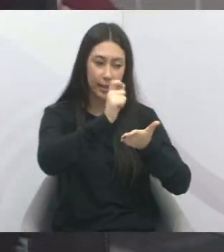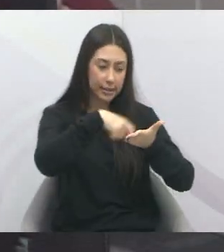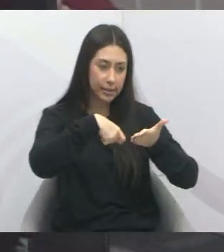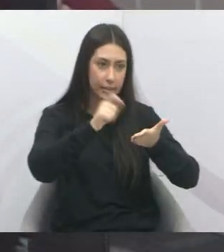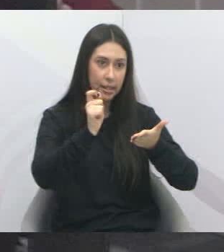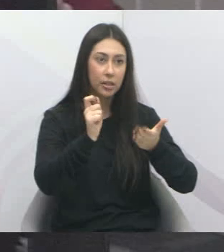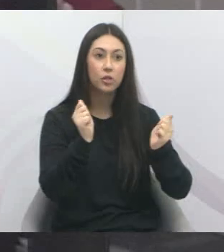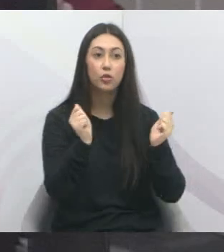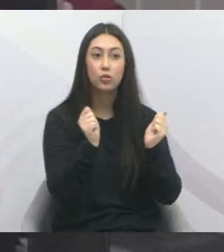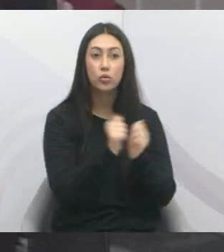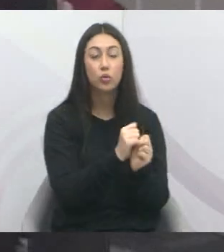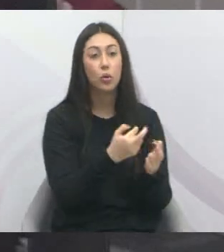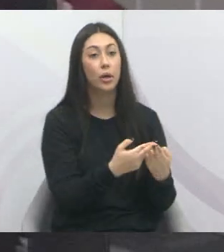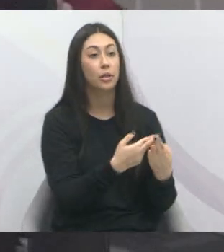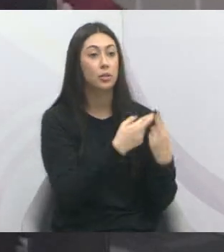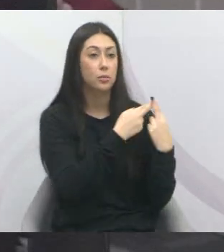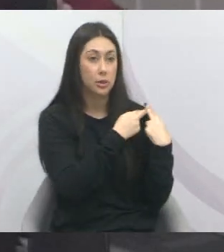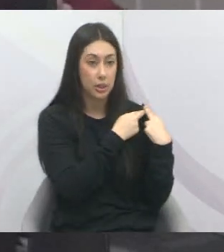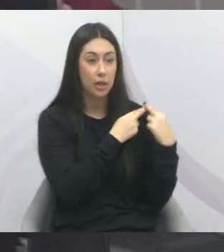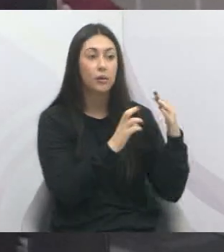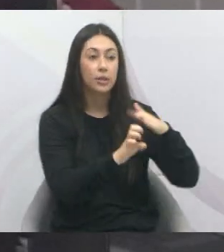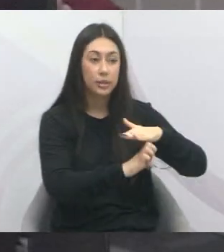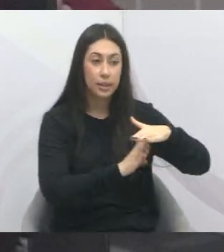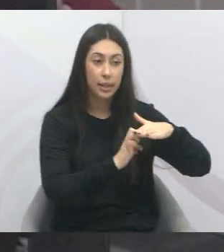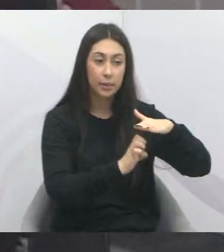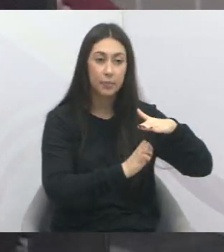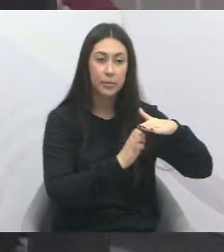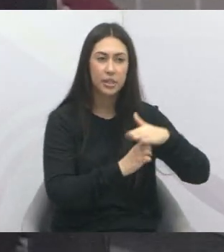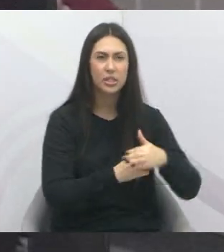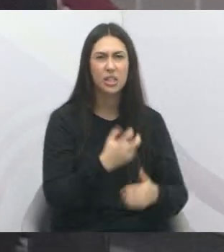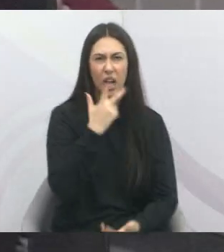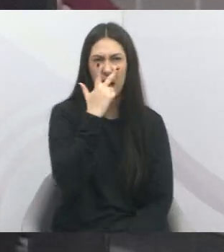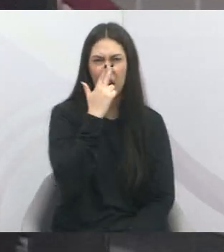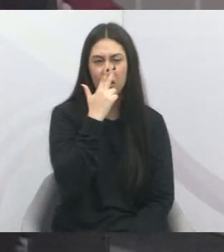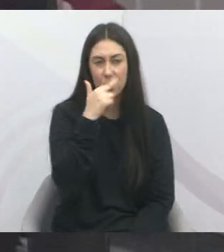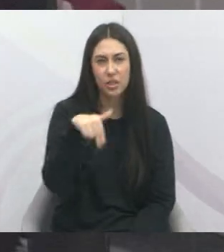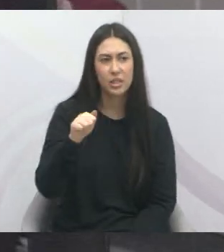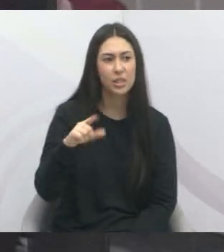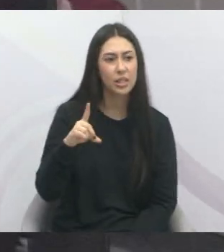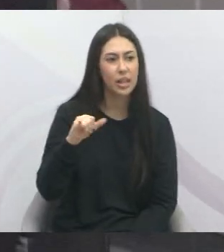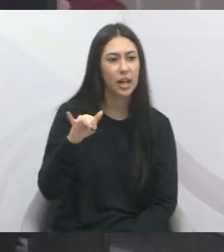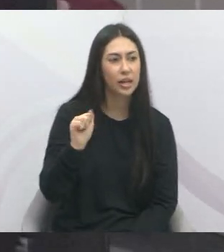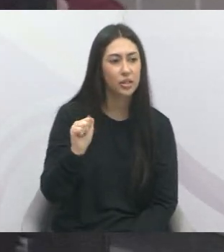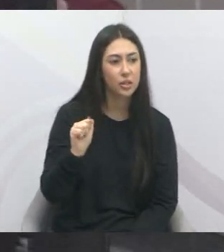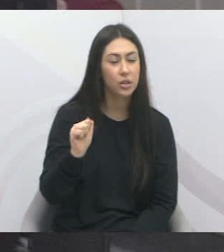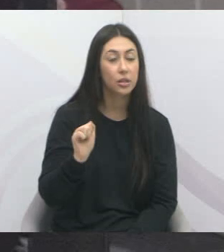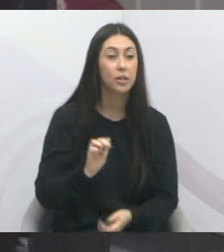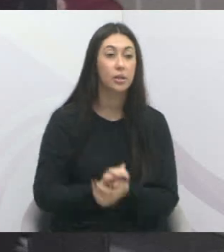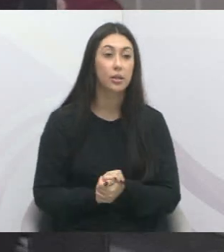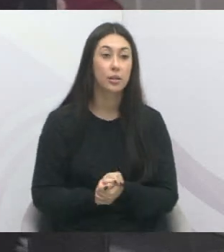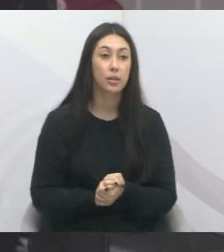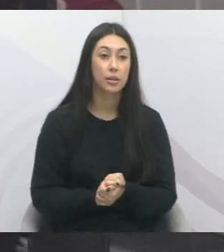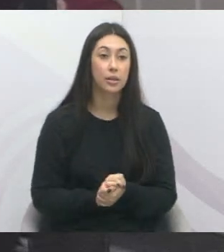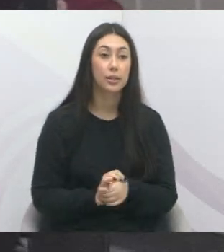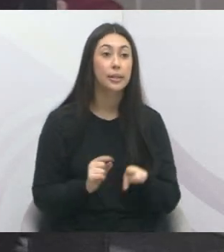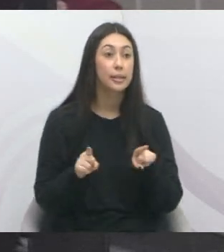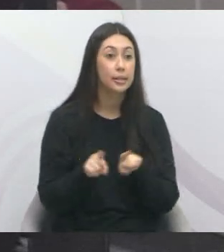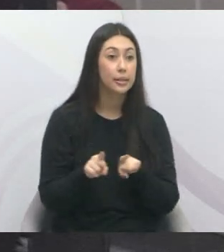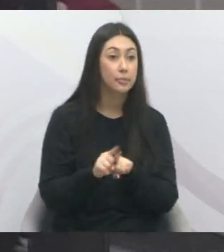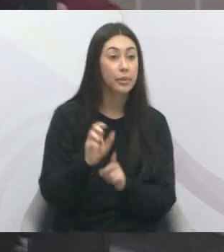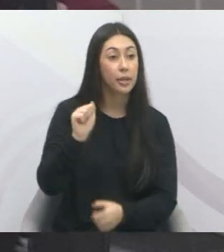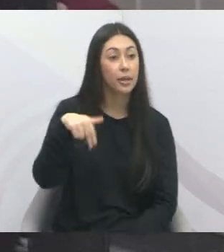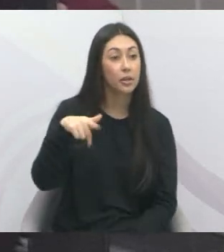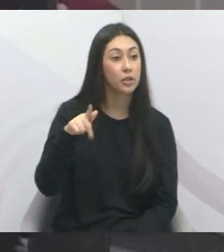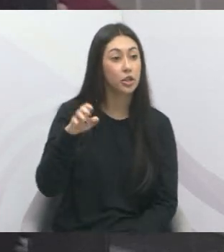pela gerente da empresa, que acho que é a Nádia, o nome dela, e pela